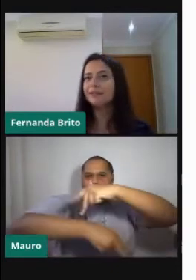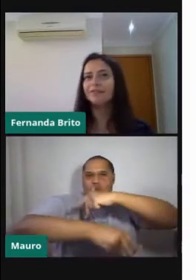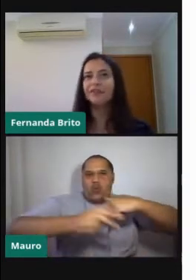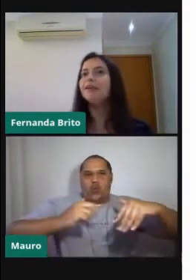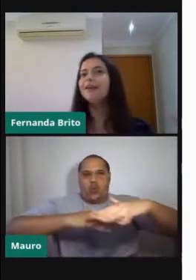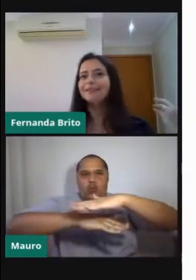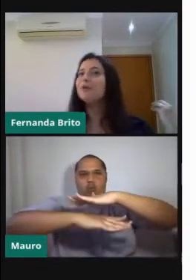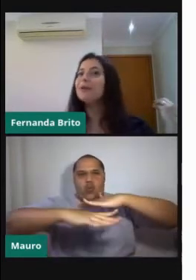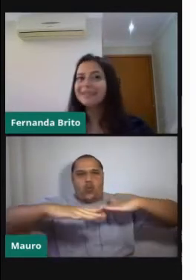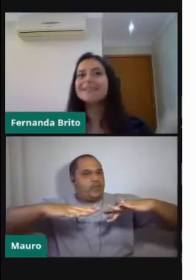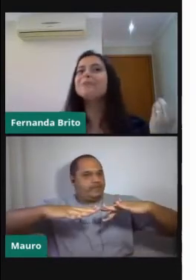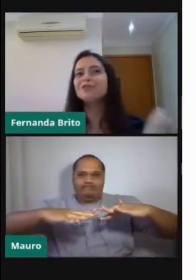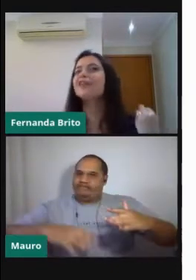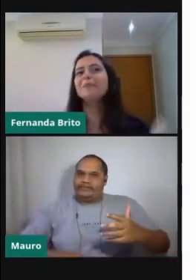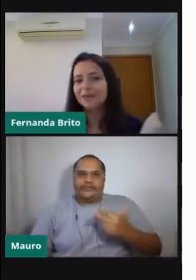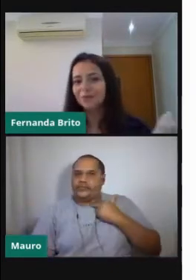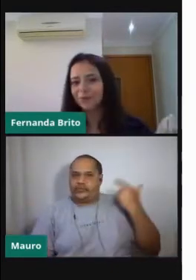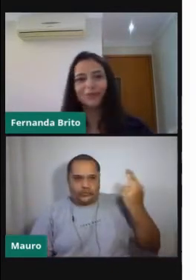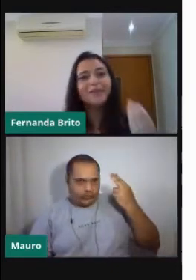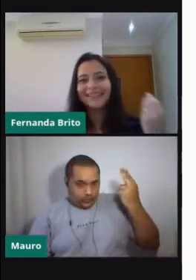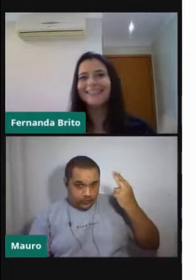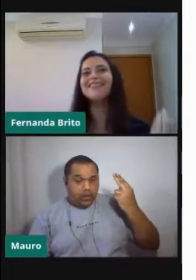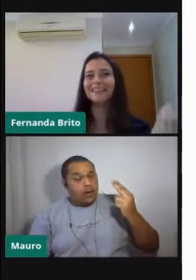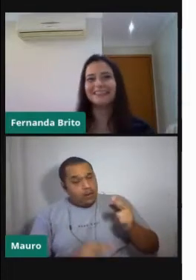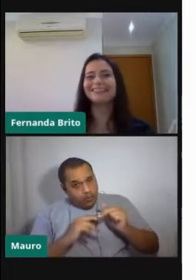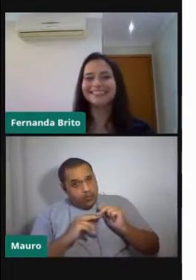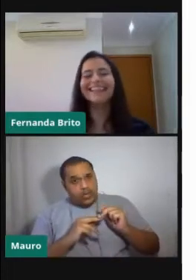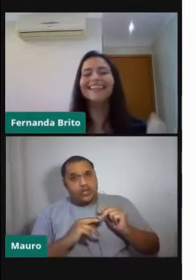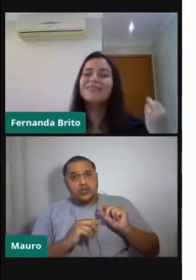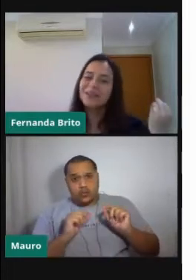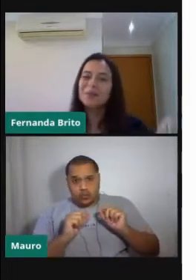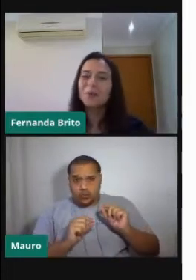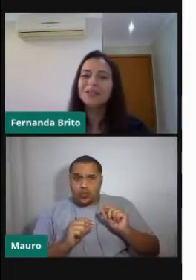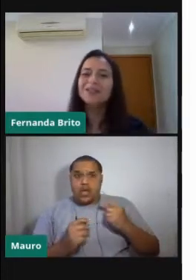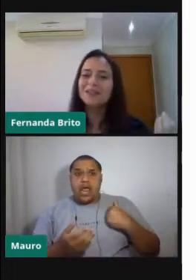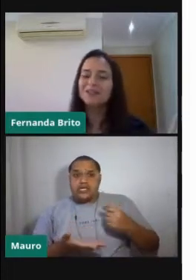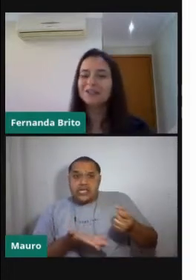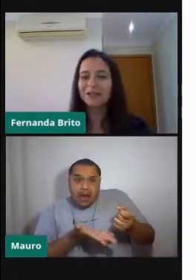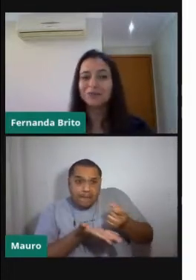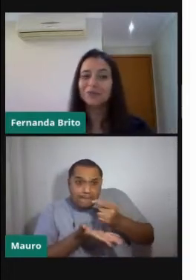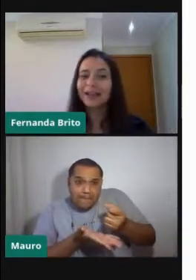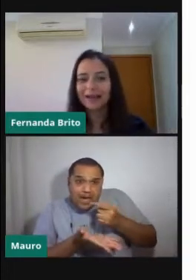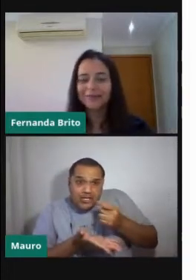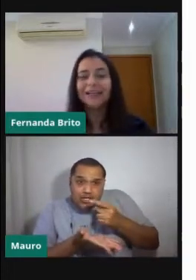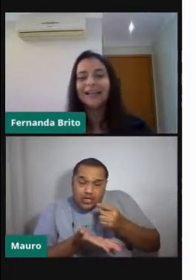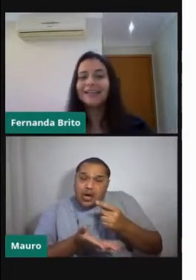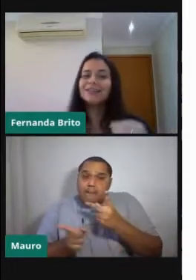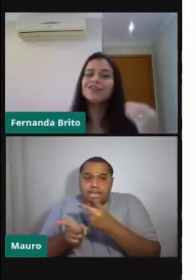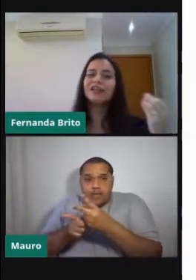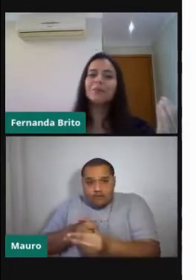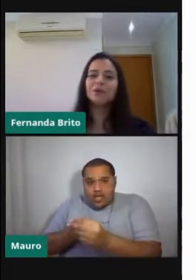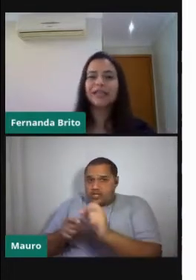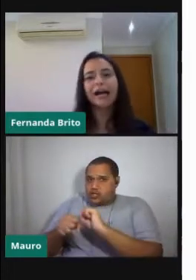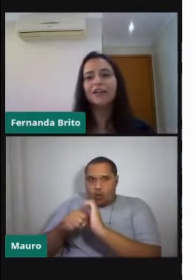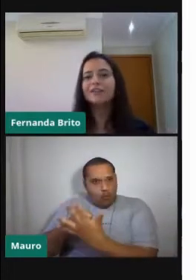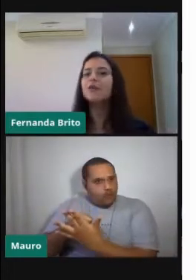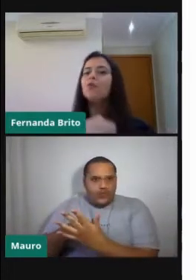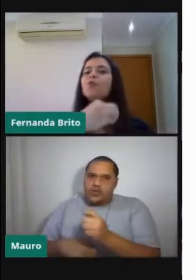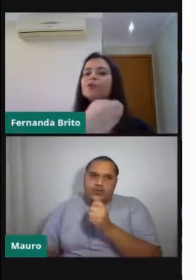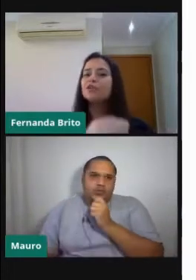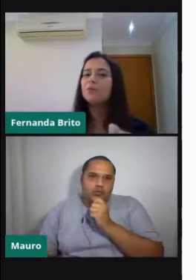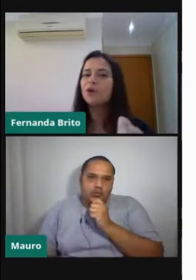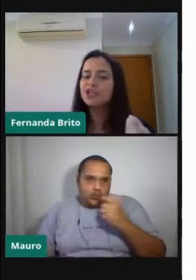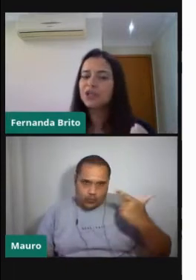temos o Remdesivir. Então, esse medicamento não existe ainda, né? Isso que é importante a gente deixar muito claro. Existem